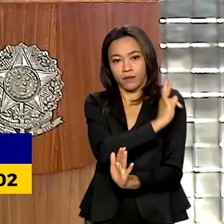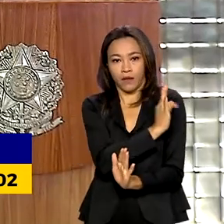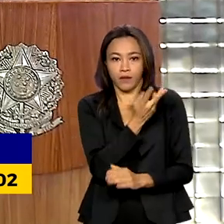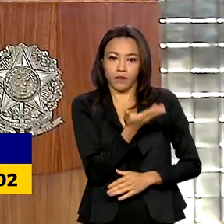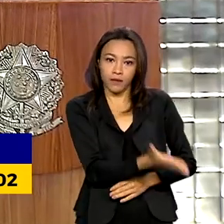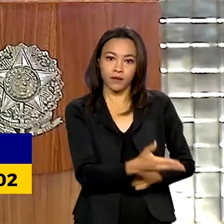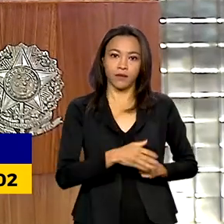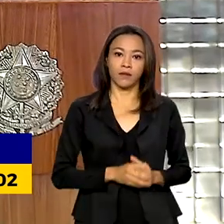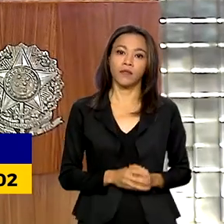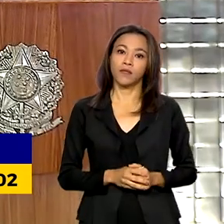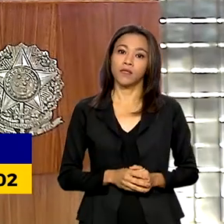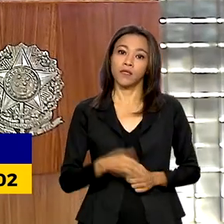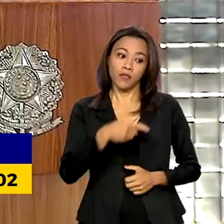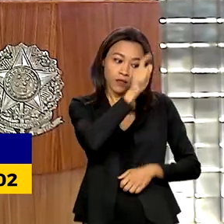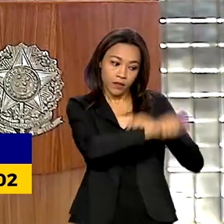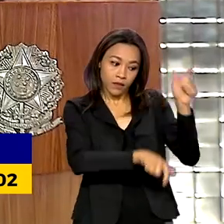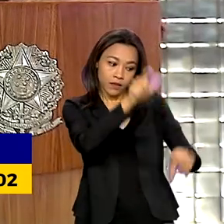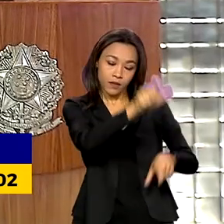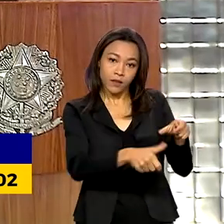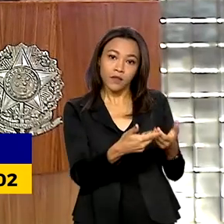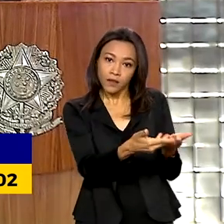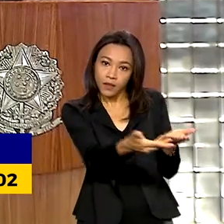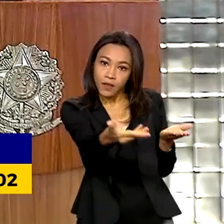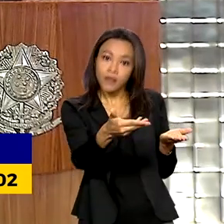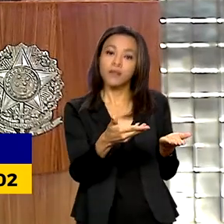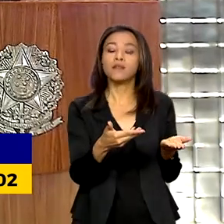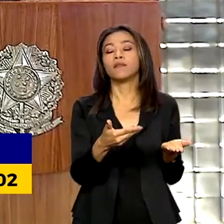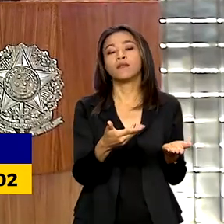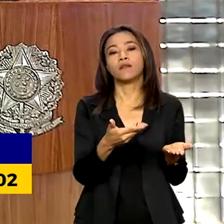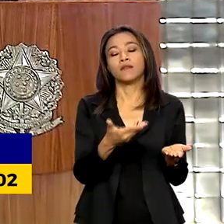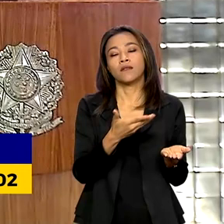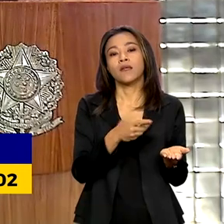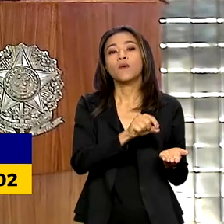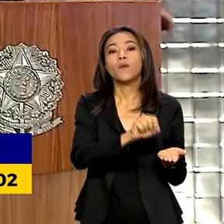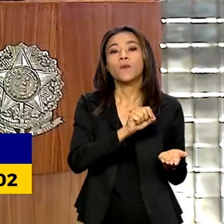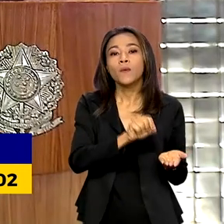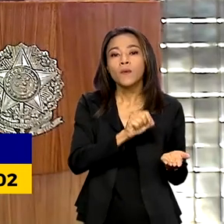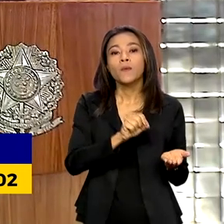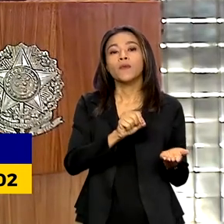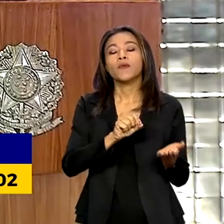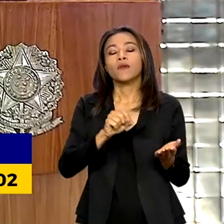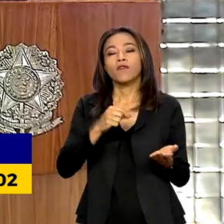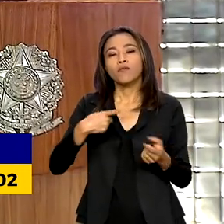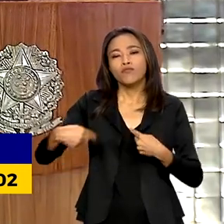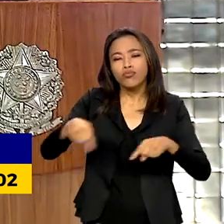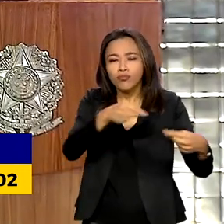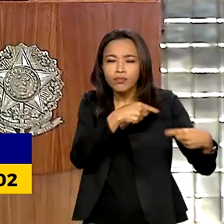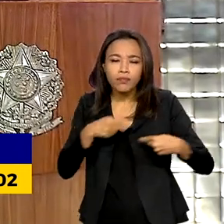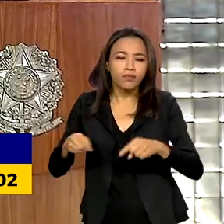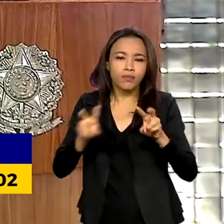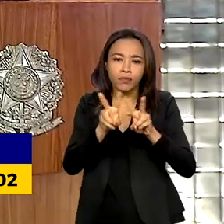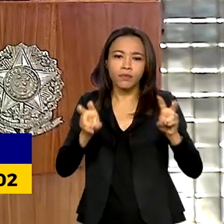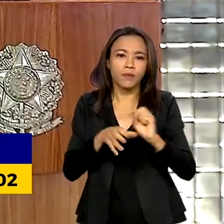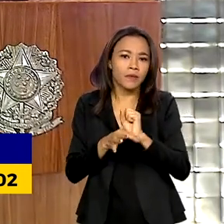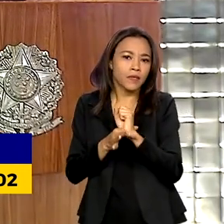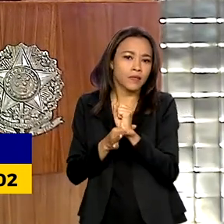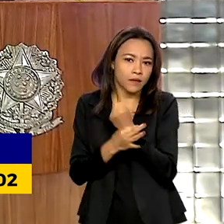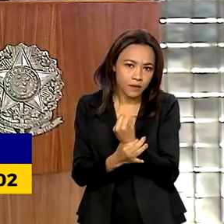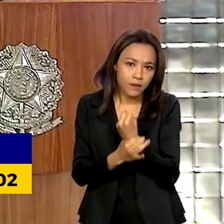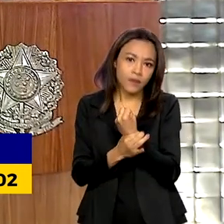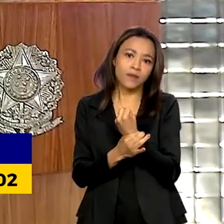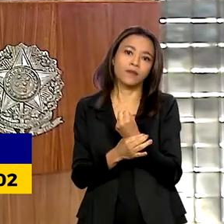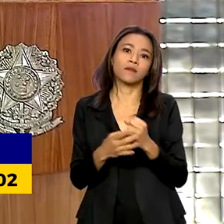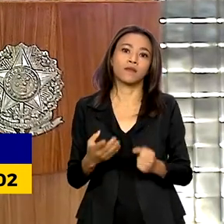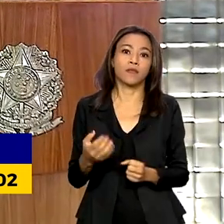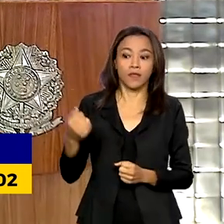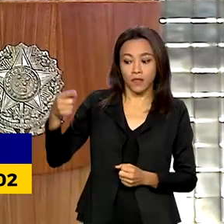Os companheiros argentinos vão rediscutir a questão das garantias. La cuestión de las garantías. E o Brasil